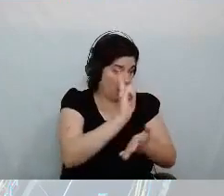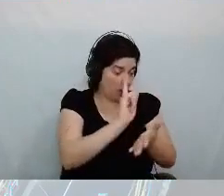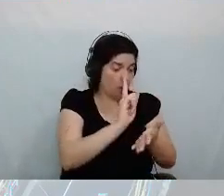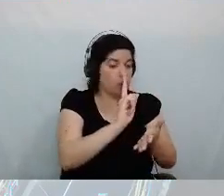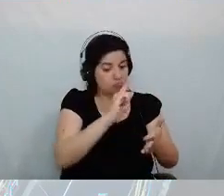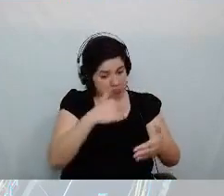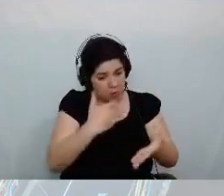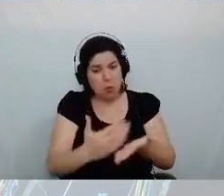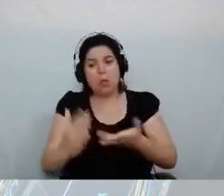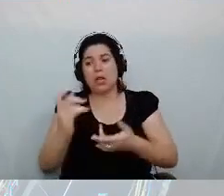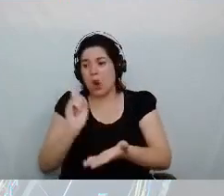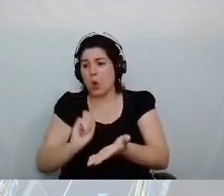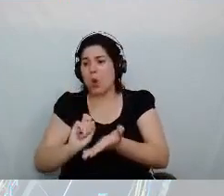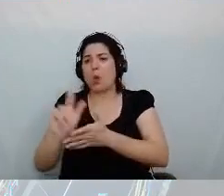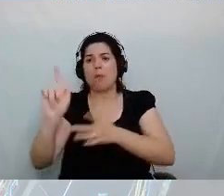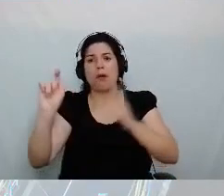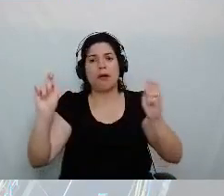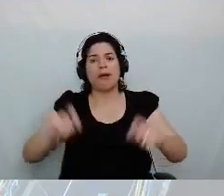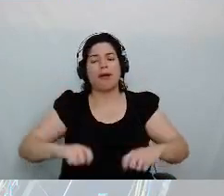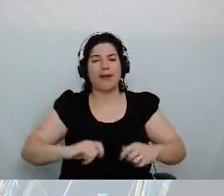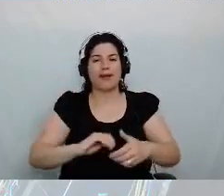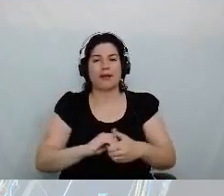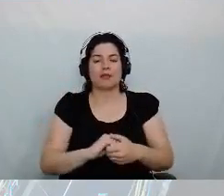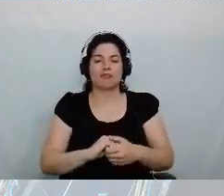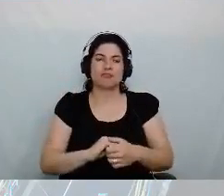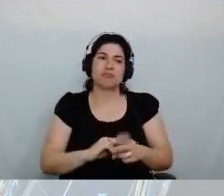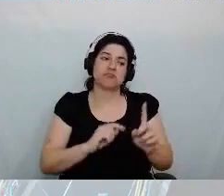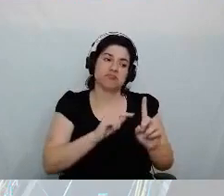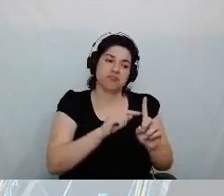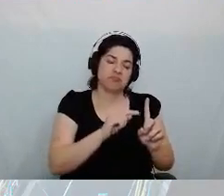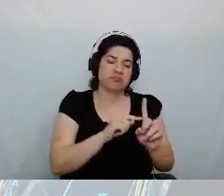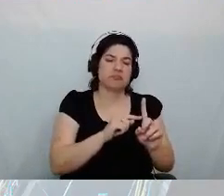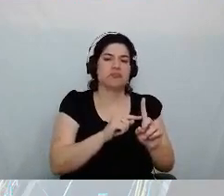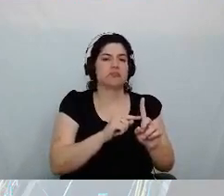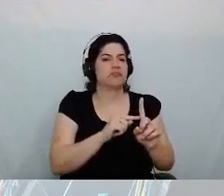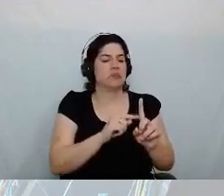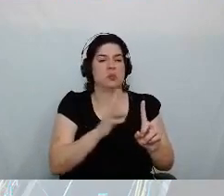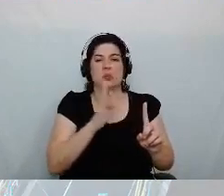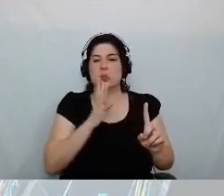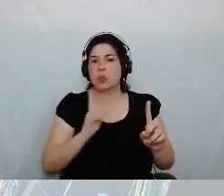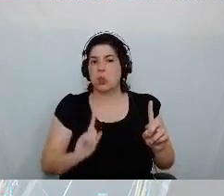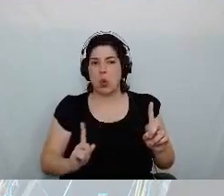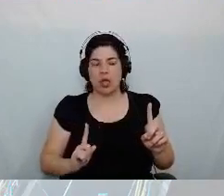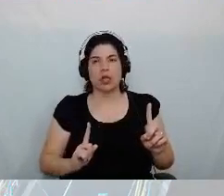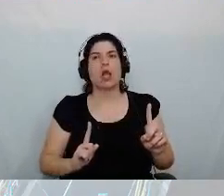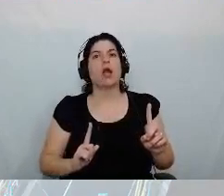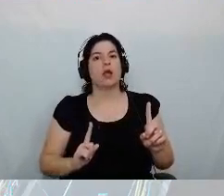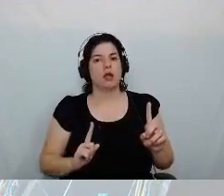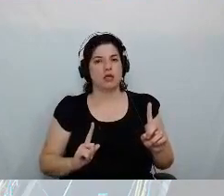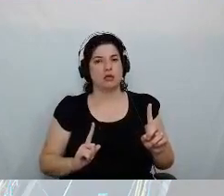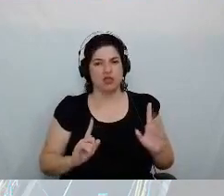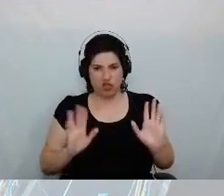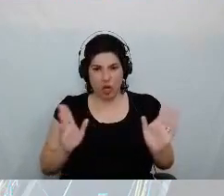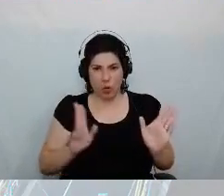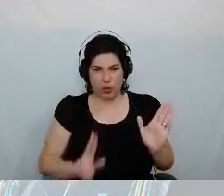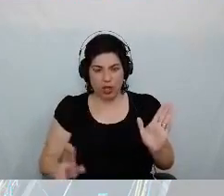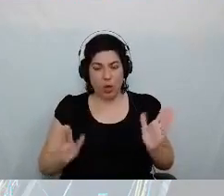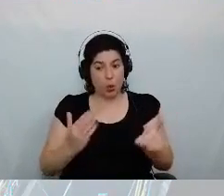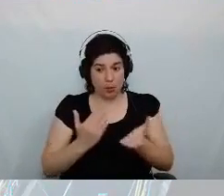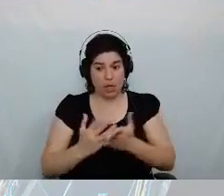comprar. Beleza? Alguém que não conhece, já usei essa, não, né? Passa a